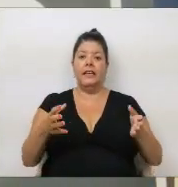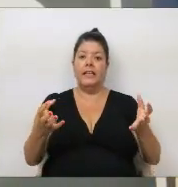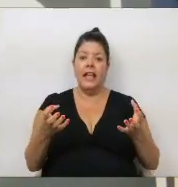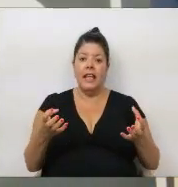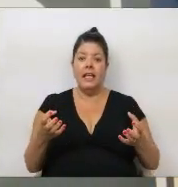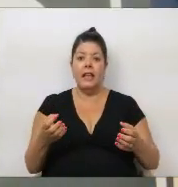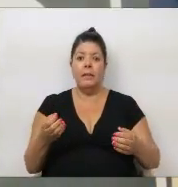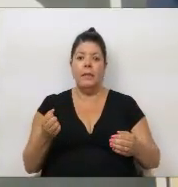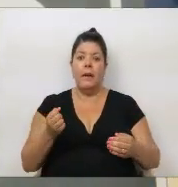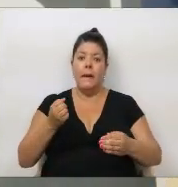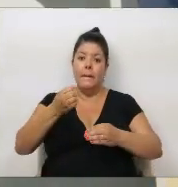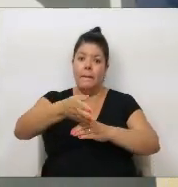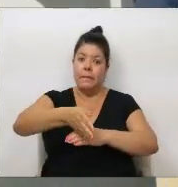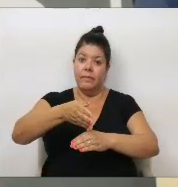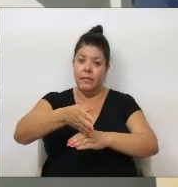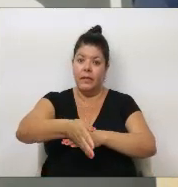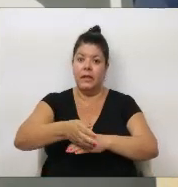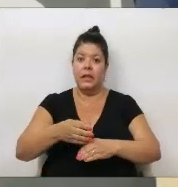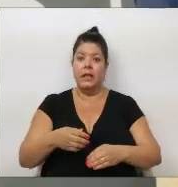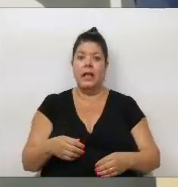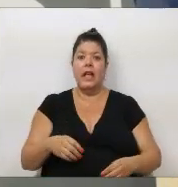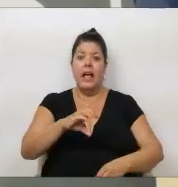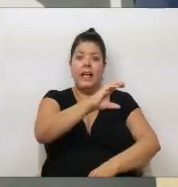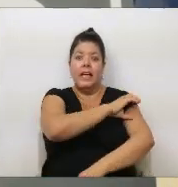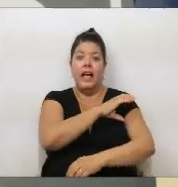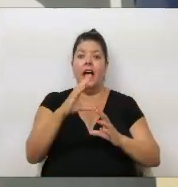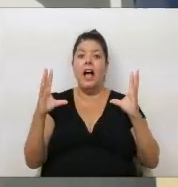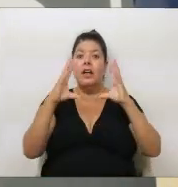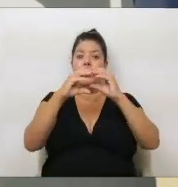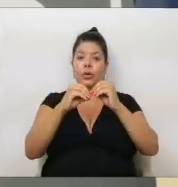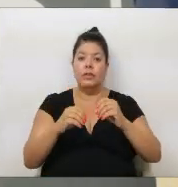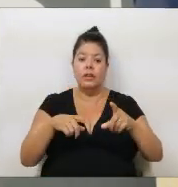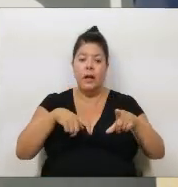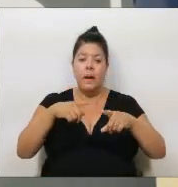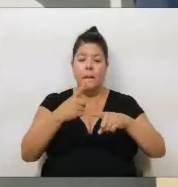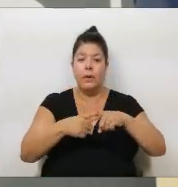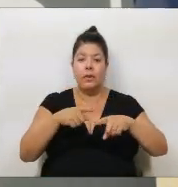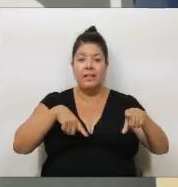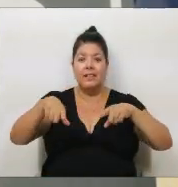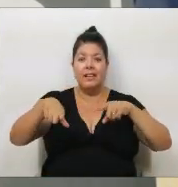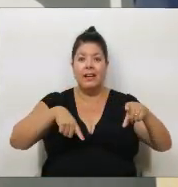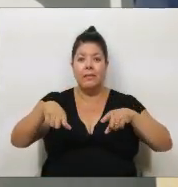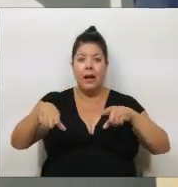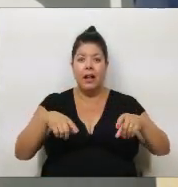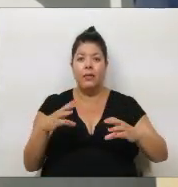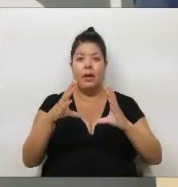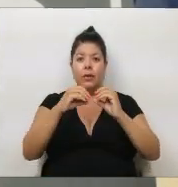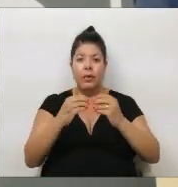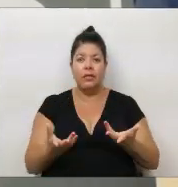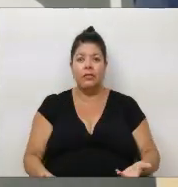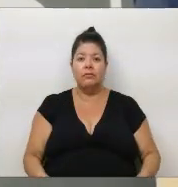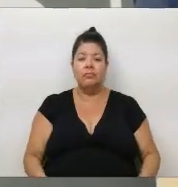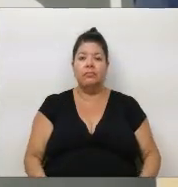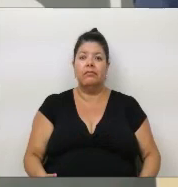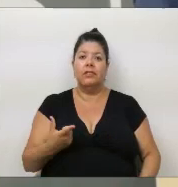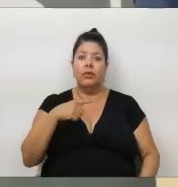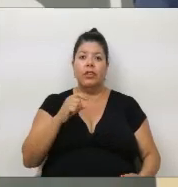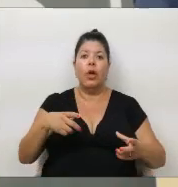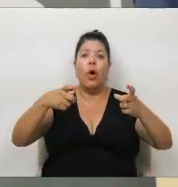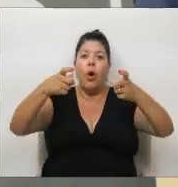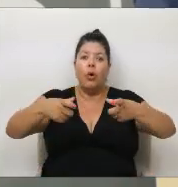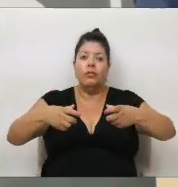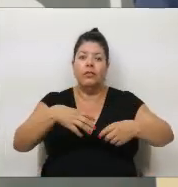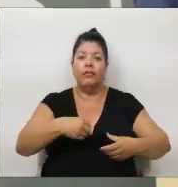de creche noturna, porque tem muitos trabalhadores e trabalhadoras que trabalham à noite ou muitas vezes não podem trabalhar porque não tem onde deixar os seus filhos.